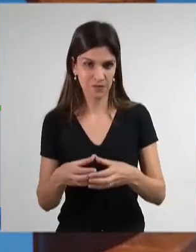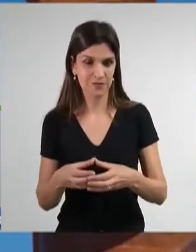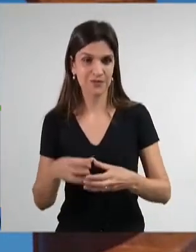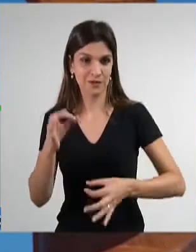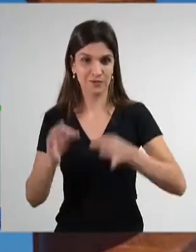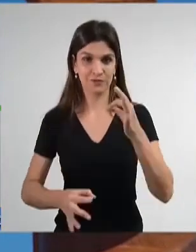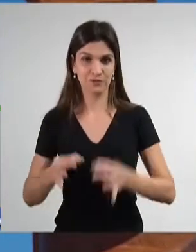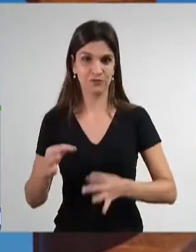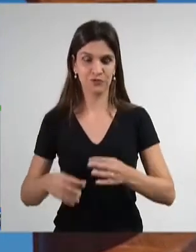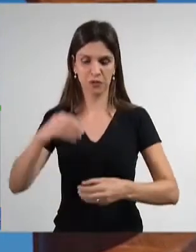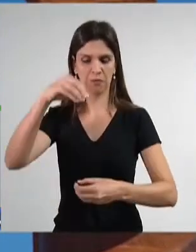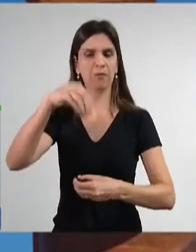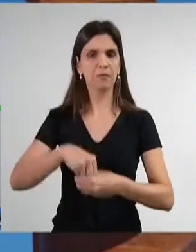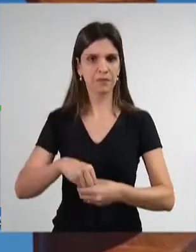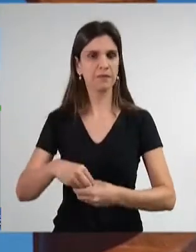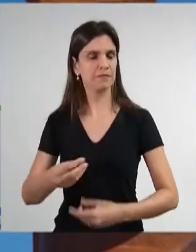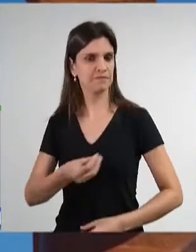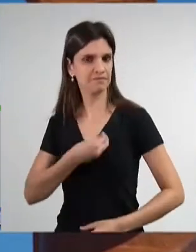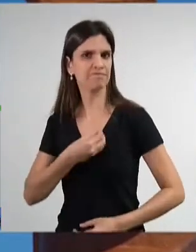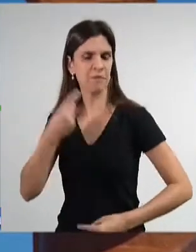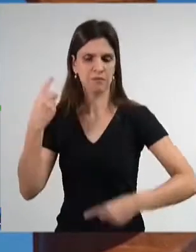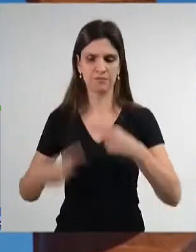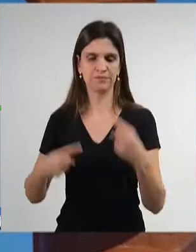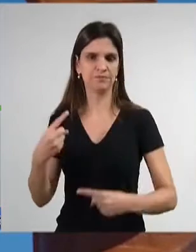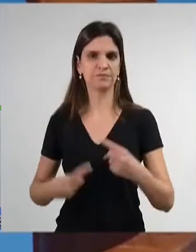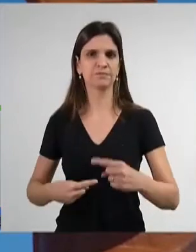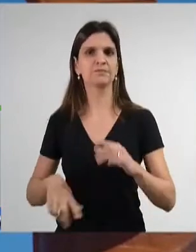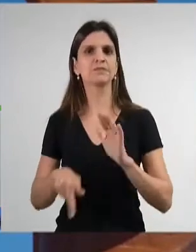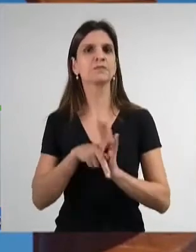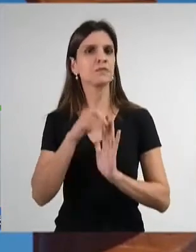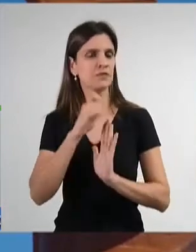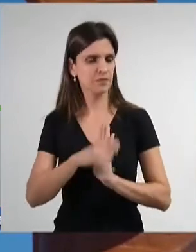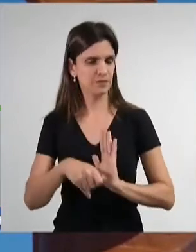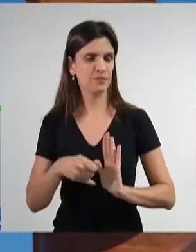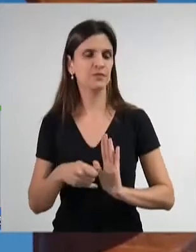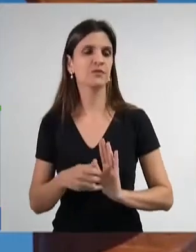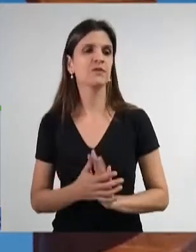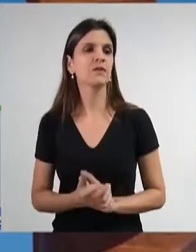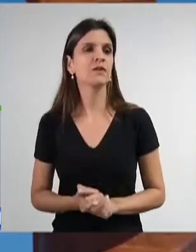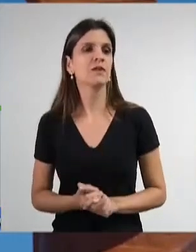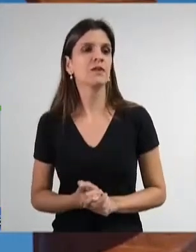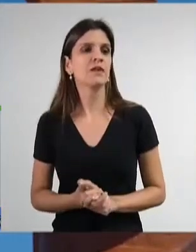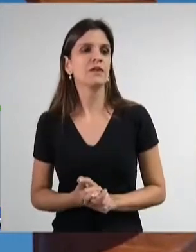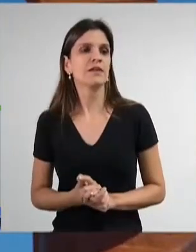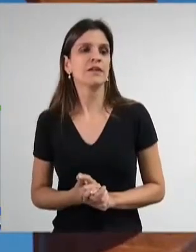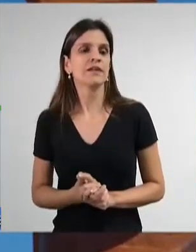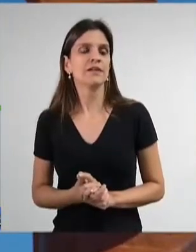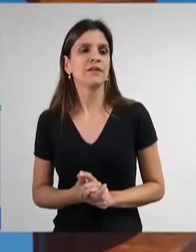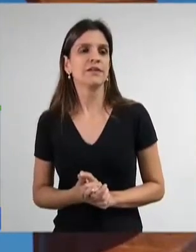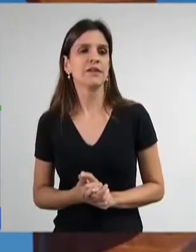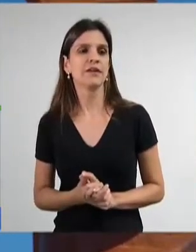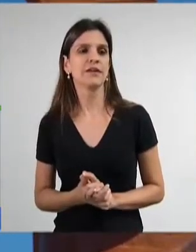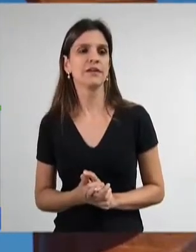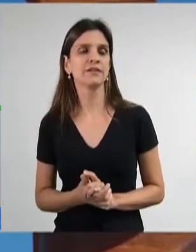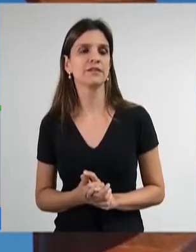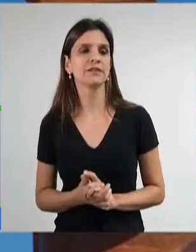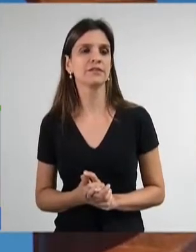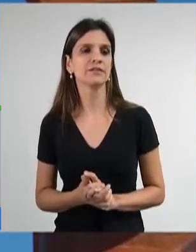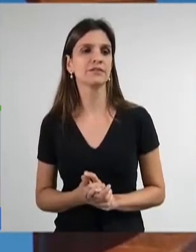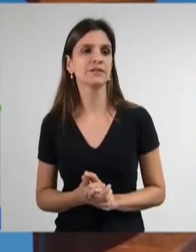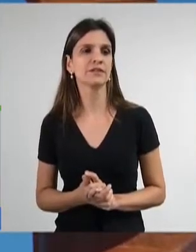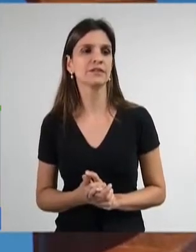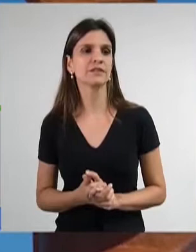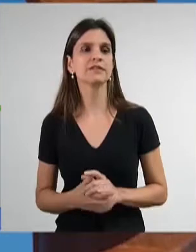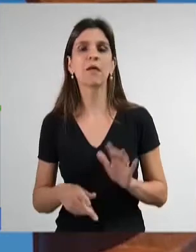membro efetivo, discutindo os projetos que são apreciados pelos parlamentares aqui,